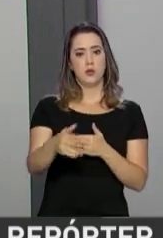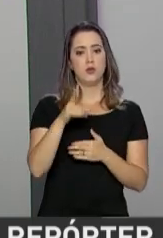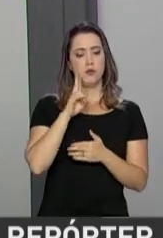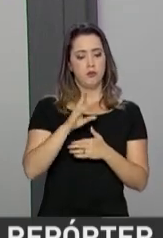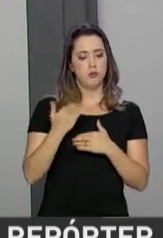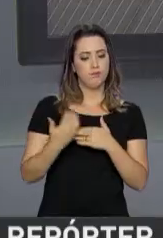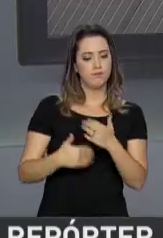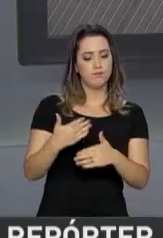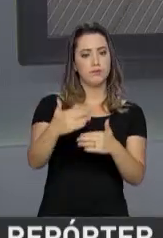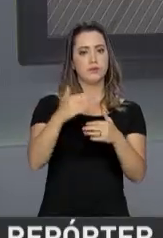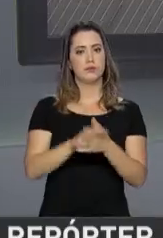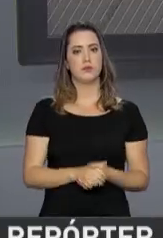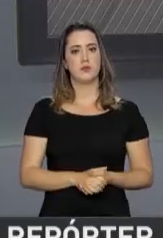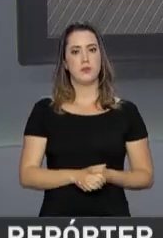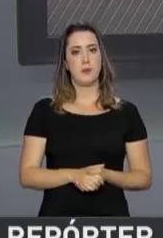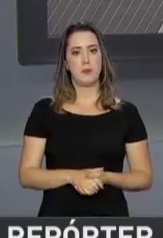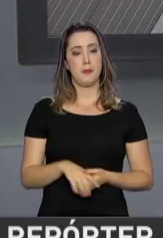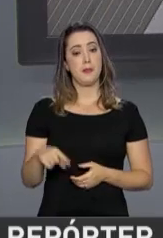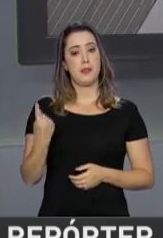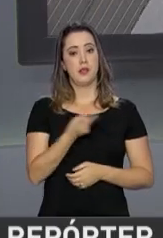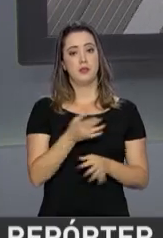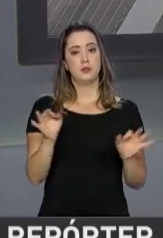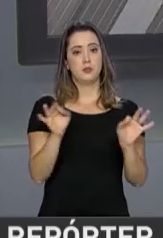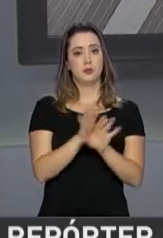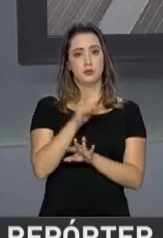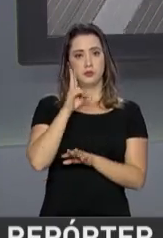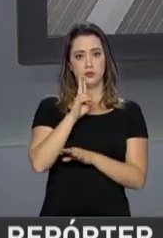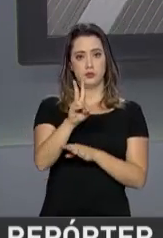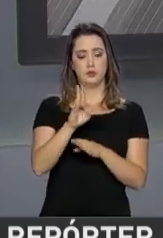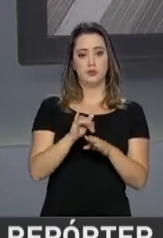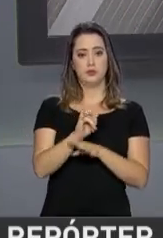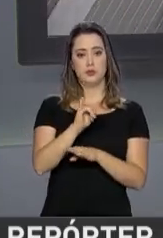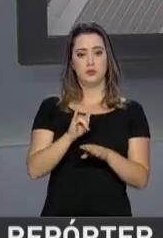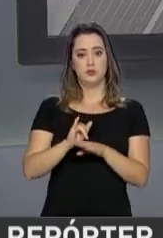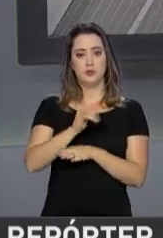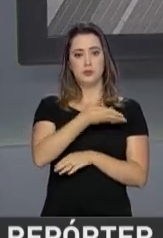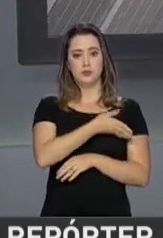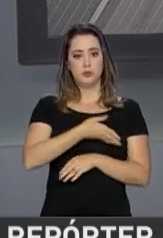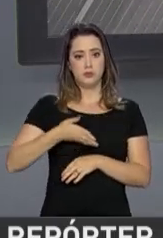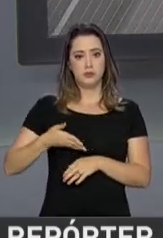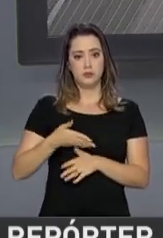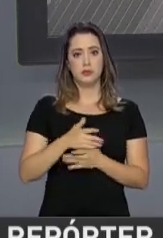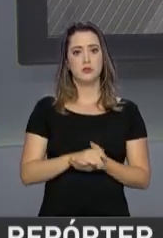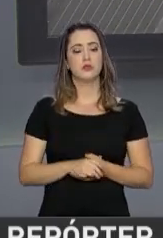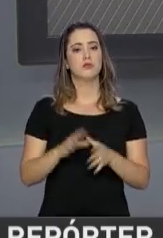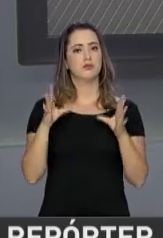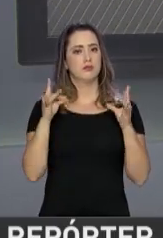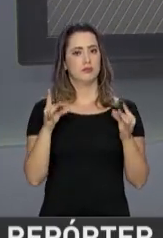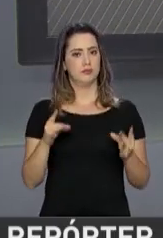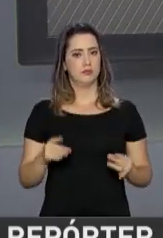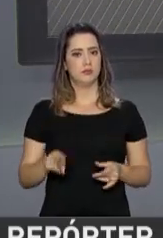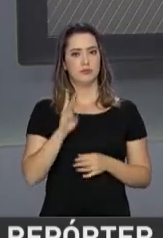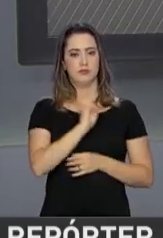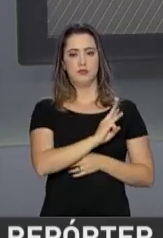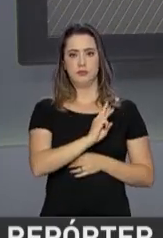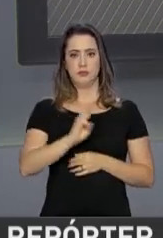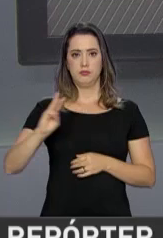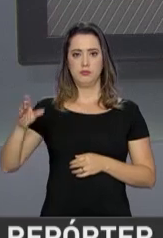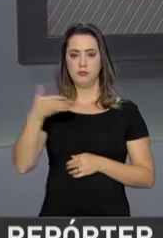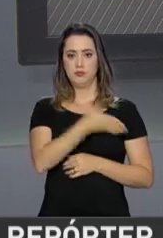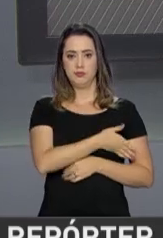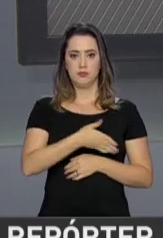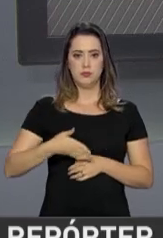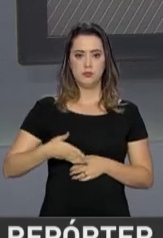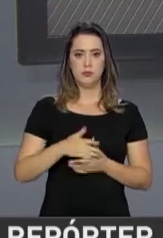do processo esta edição termina aqui você pode rever as reportagens no youtube e toda a nossa programação também